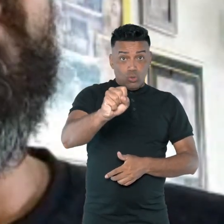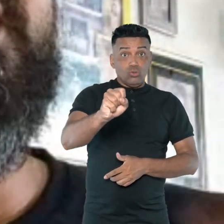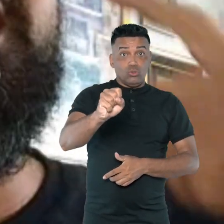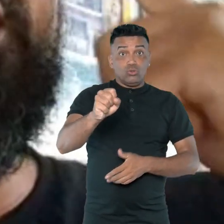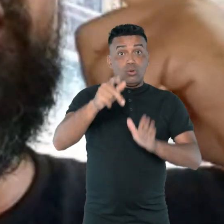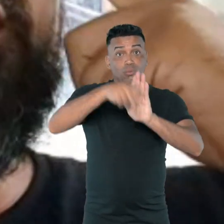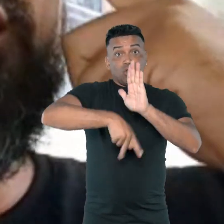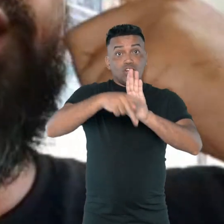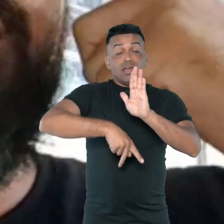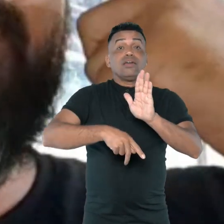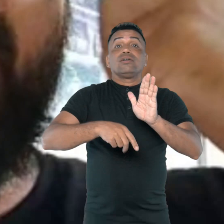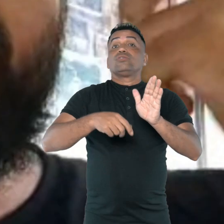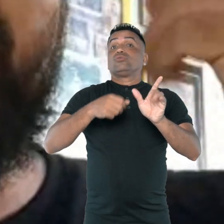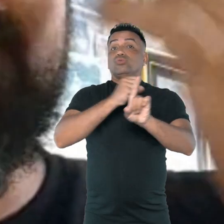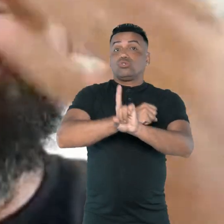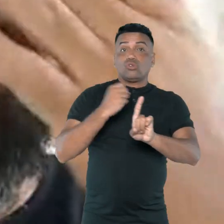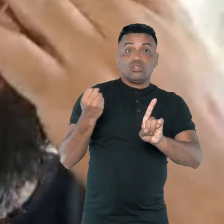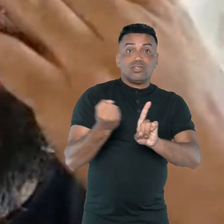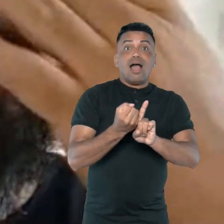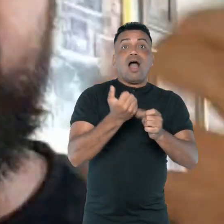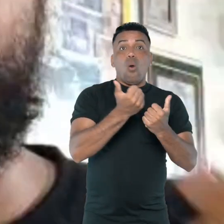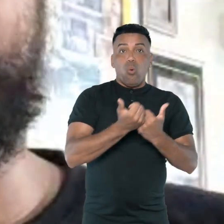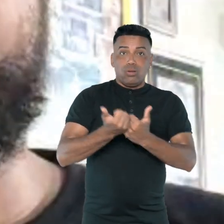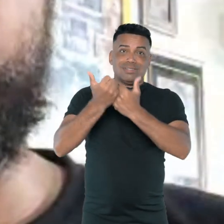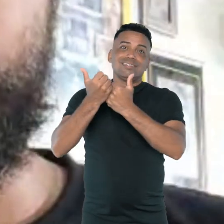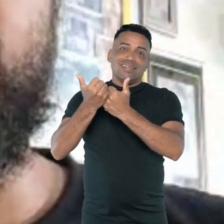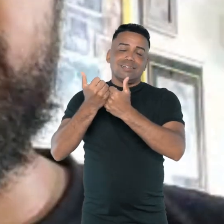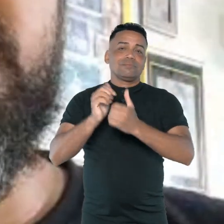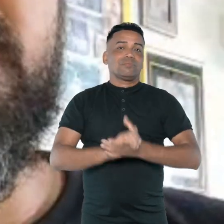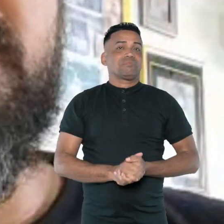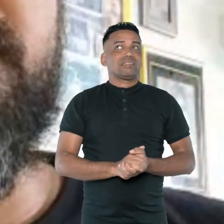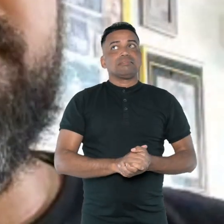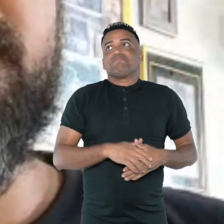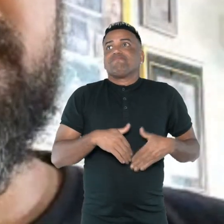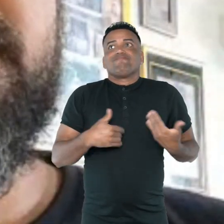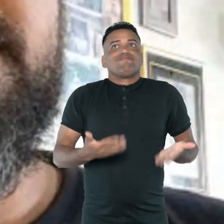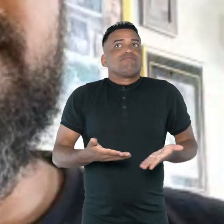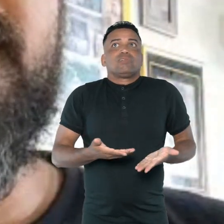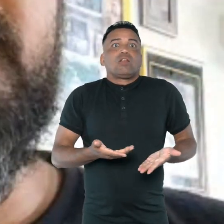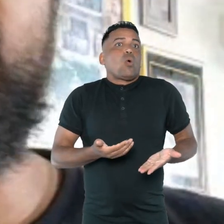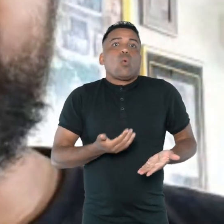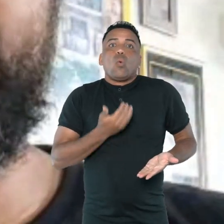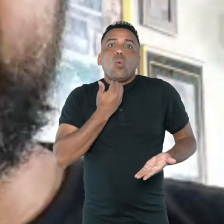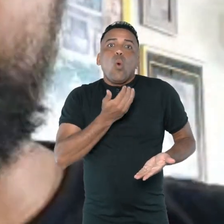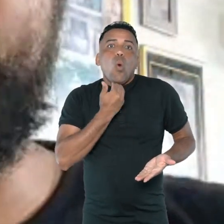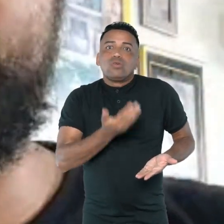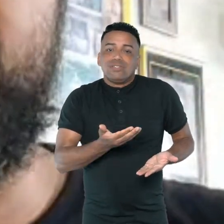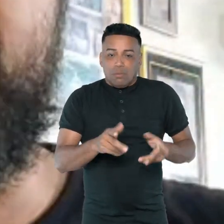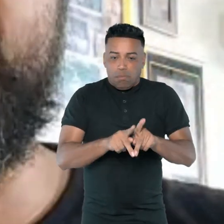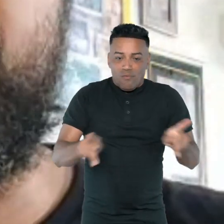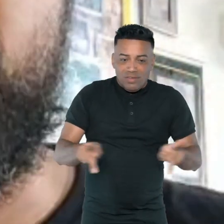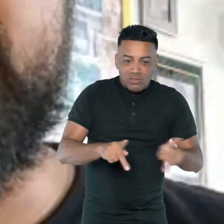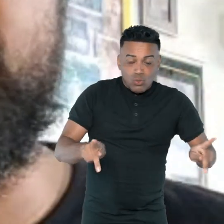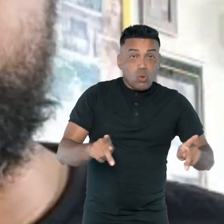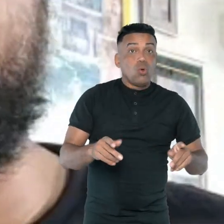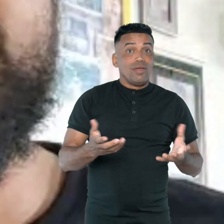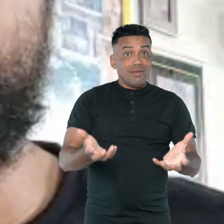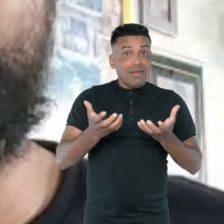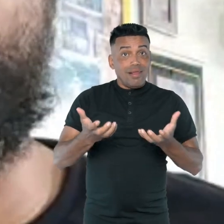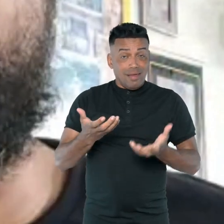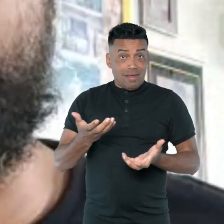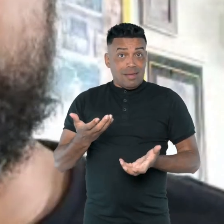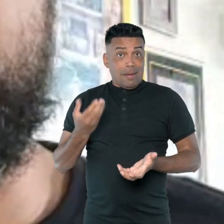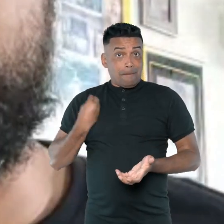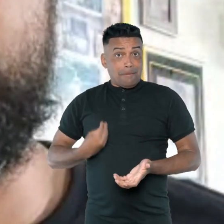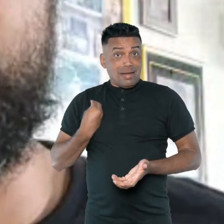né? E não dá para você ser professor e querer participar da formação, porque a